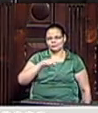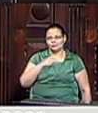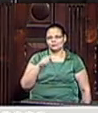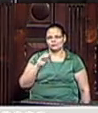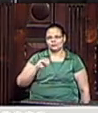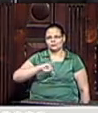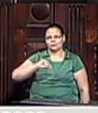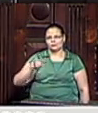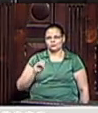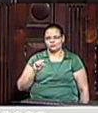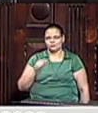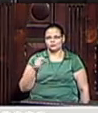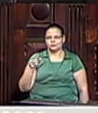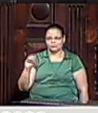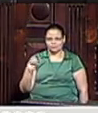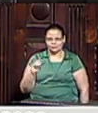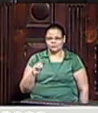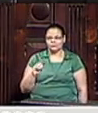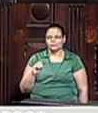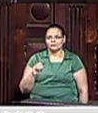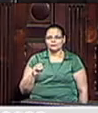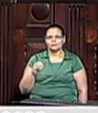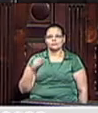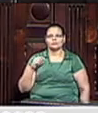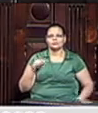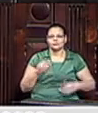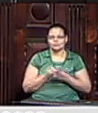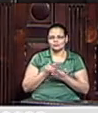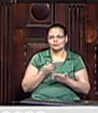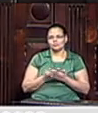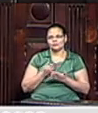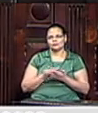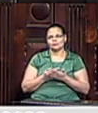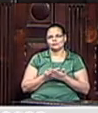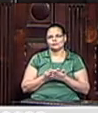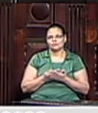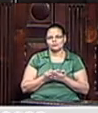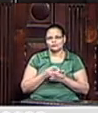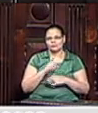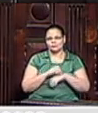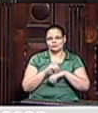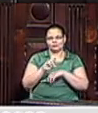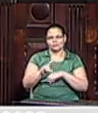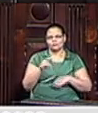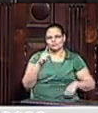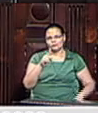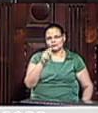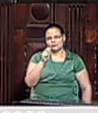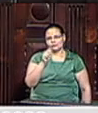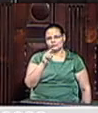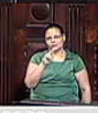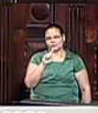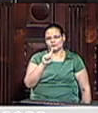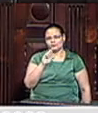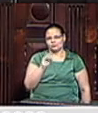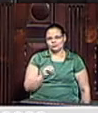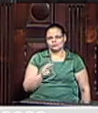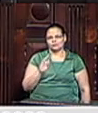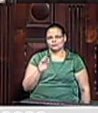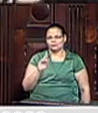Felisberto Peixoto. Centro de Estudos Dr. Paulo Braz, antigo pavilhão